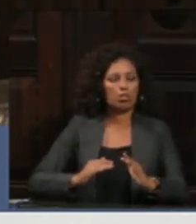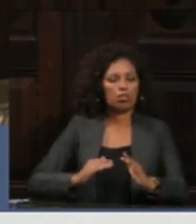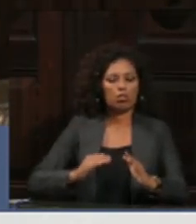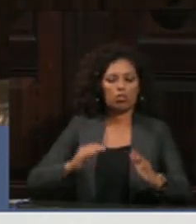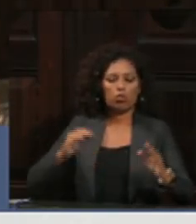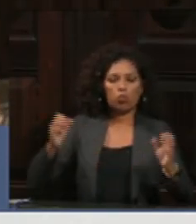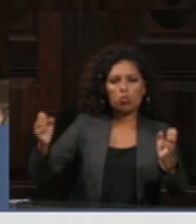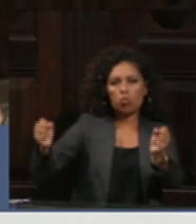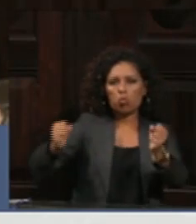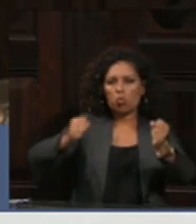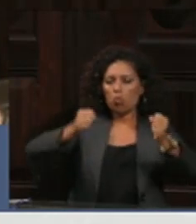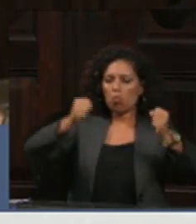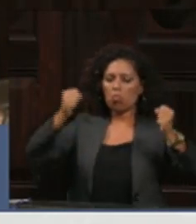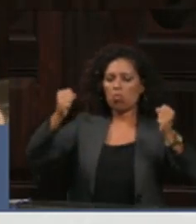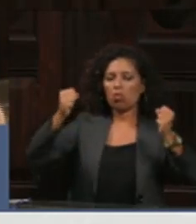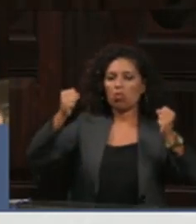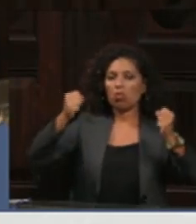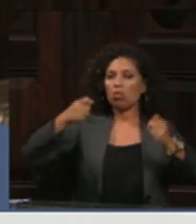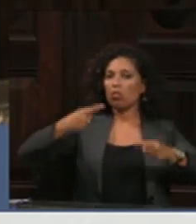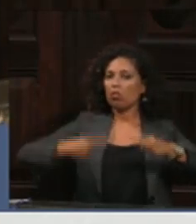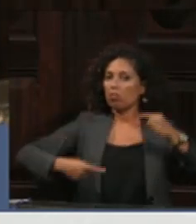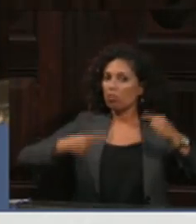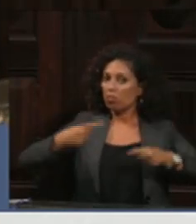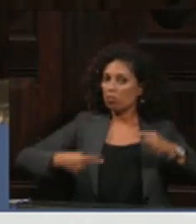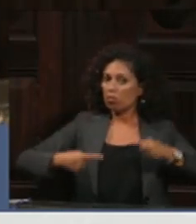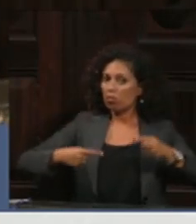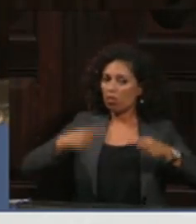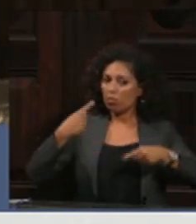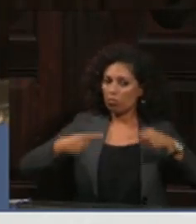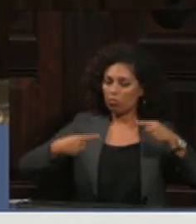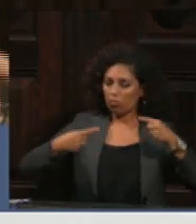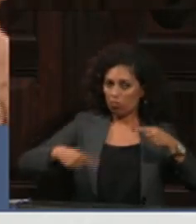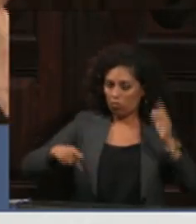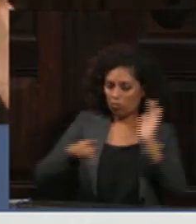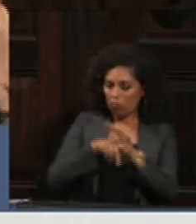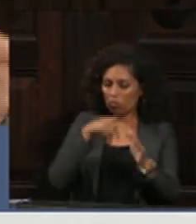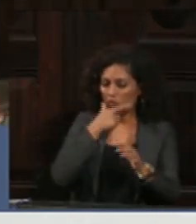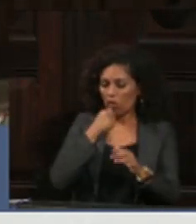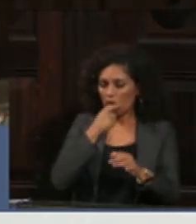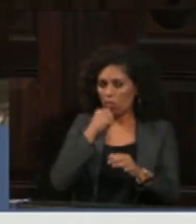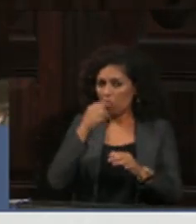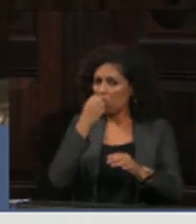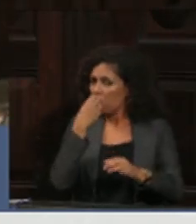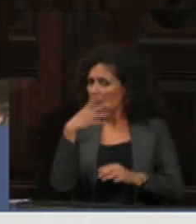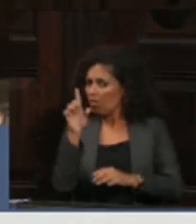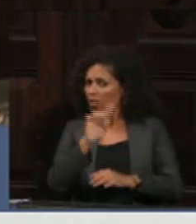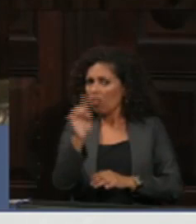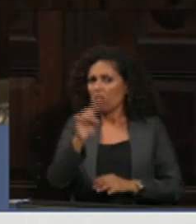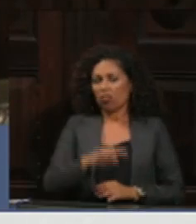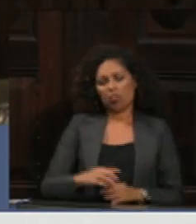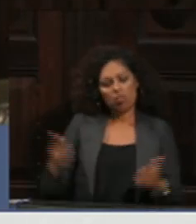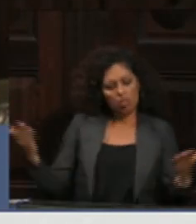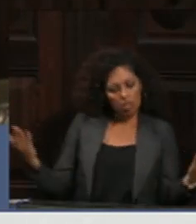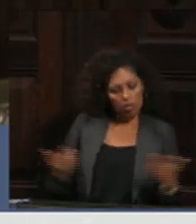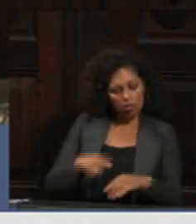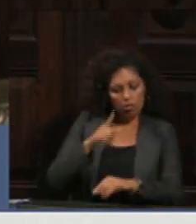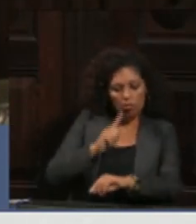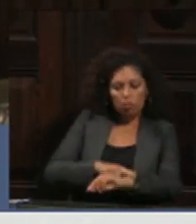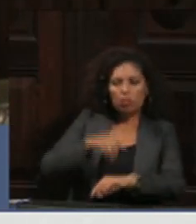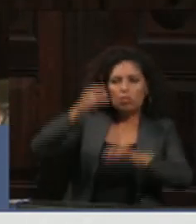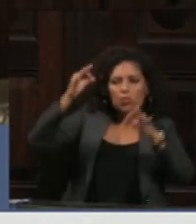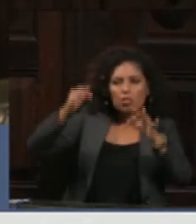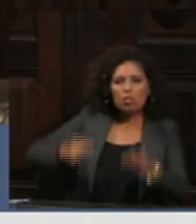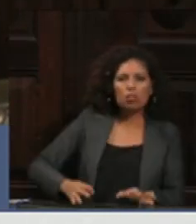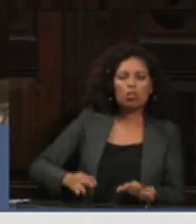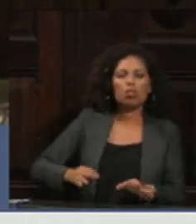poder foi desastroso. Então, é chegada a